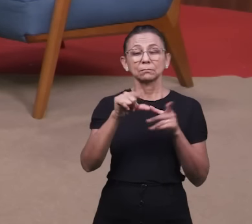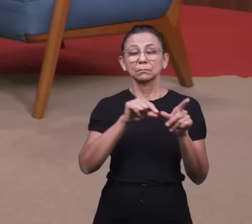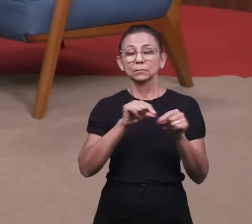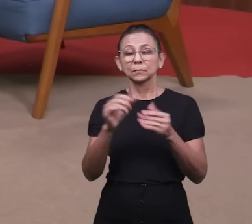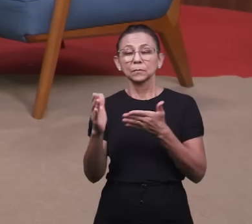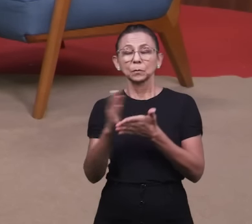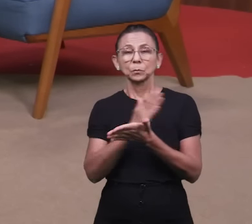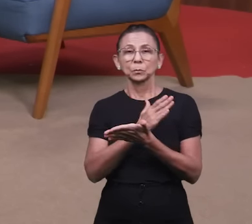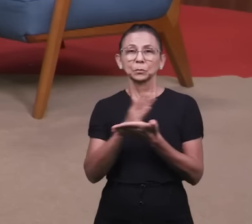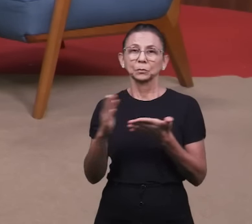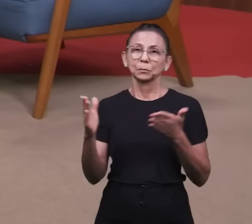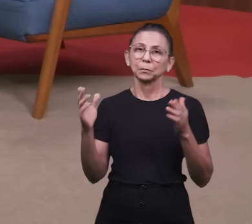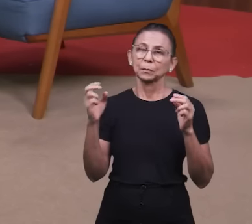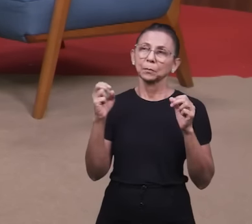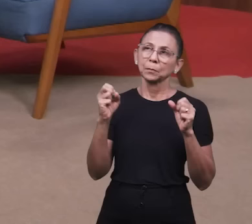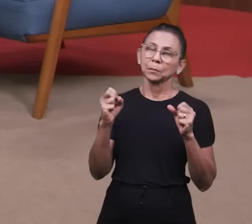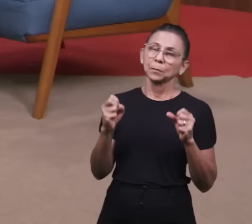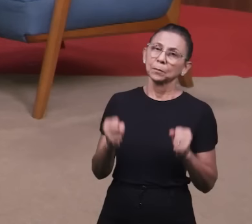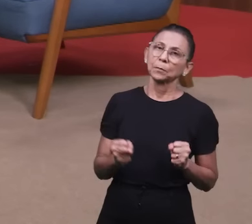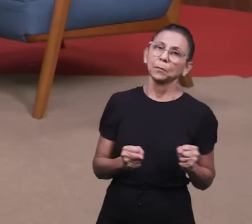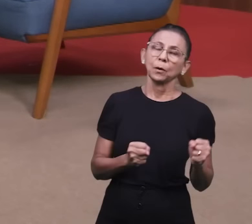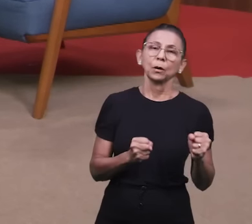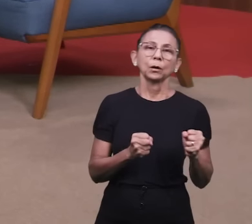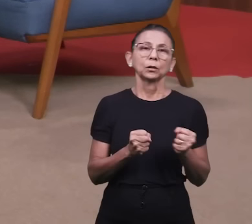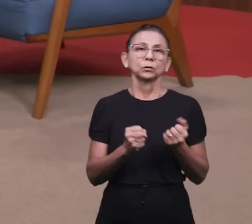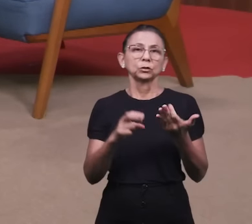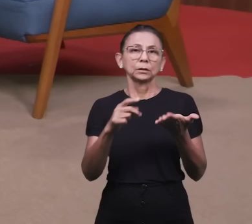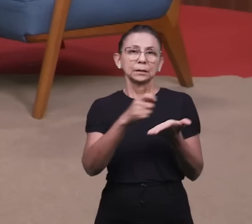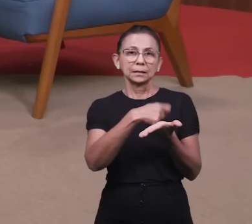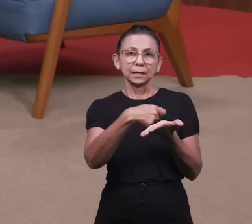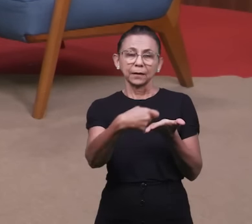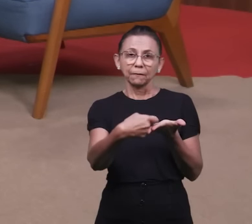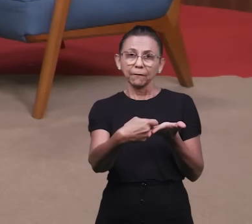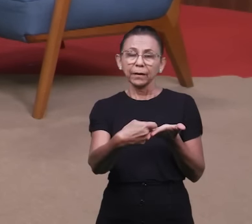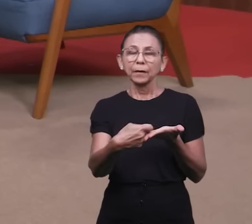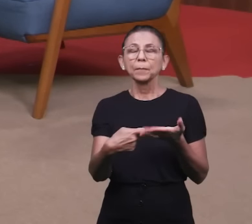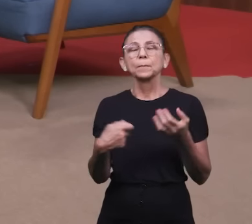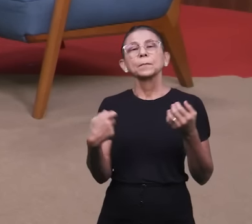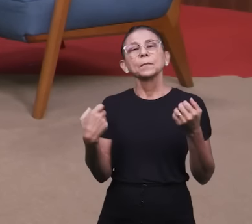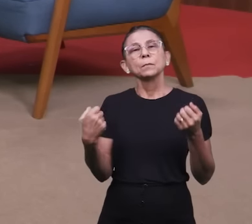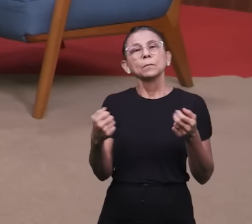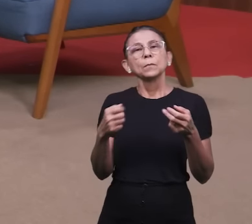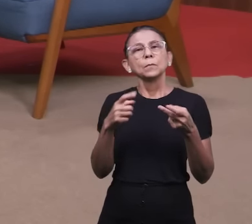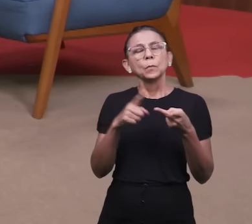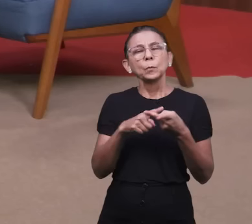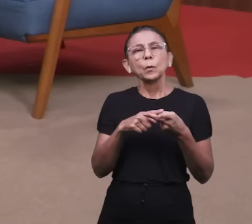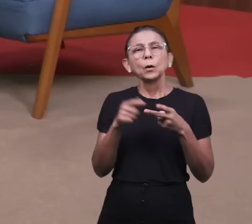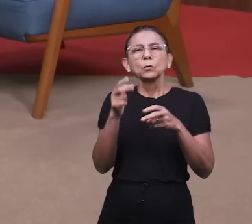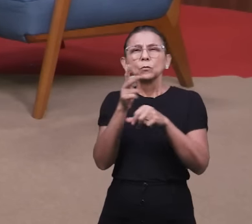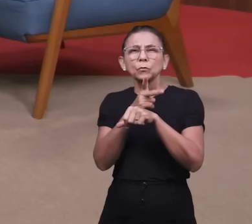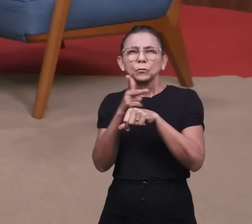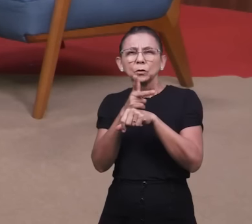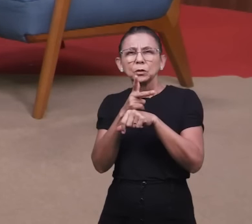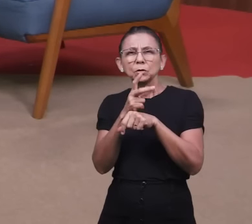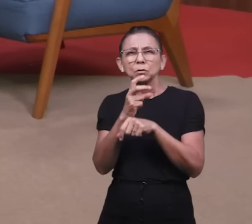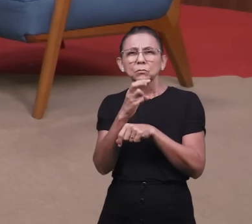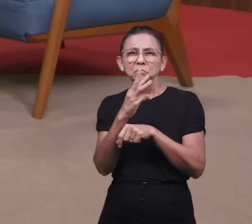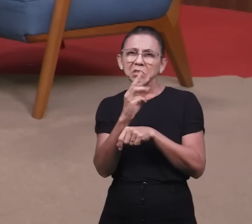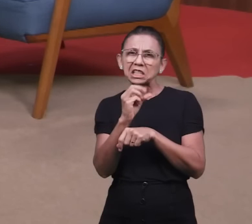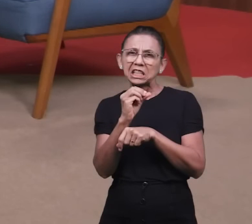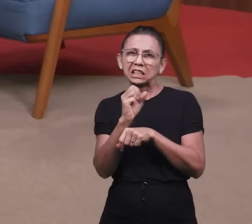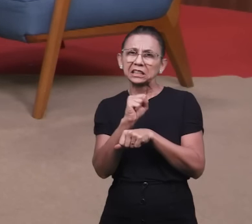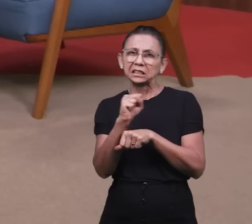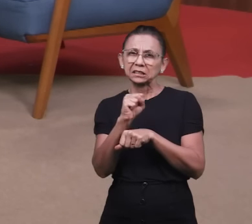algum compartilhar essa mensagem pode ser na maneira de texto Você pode escrever essa mensagem Como pode também mandar um vídeo vídeo curto de até 30 segundos